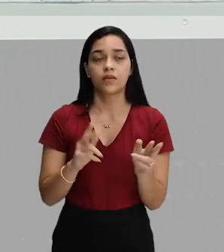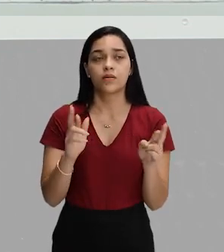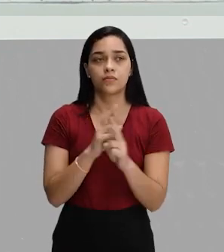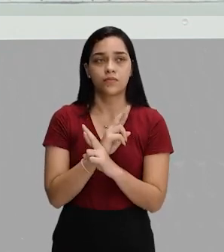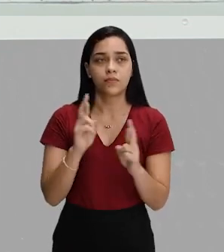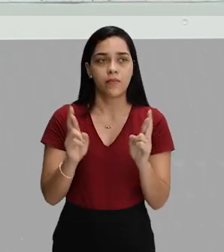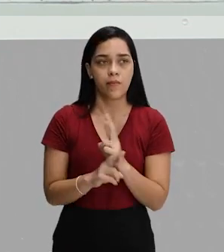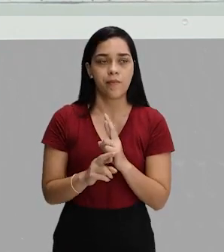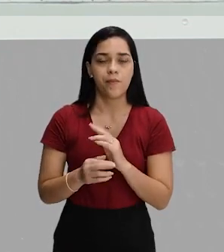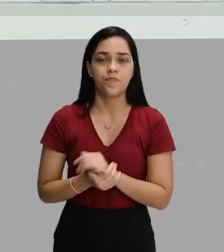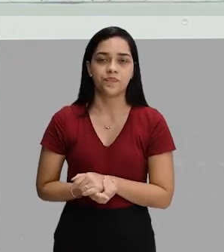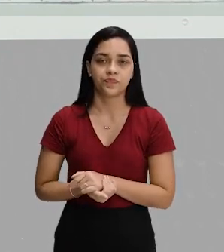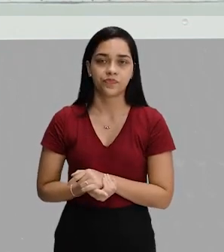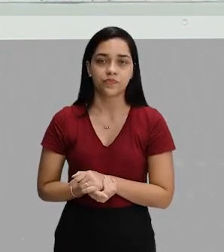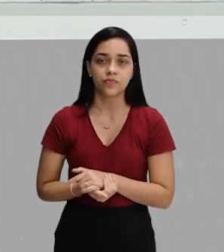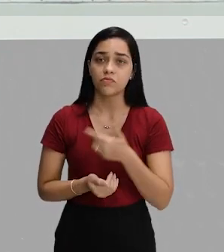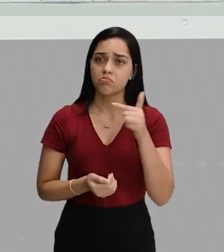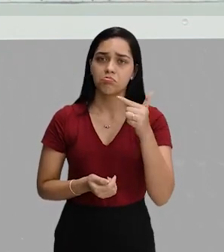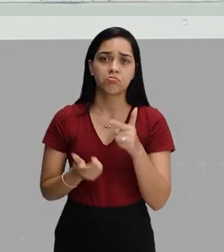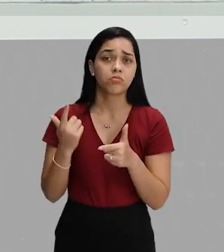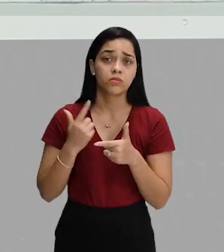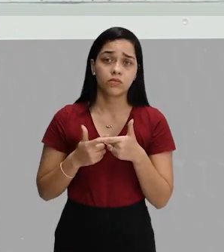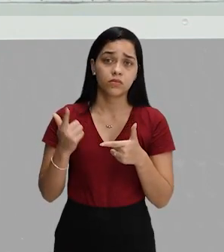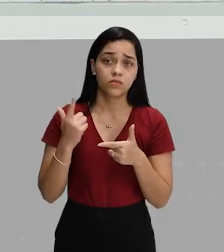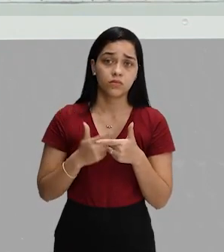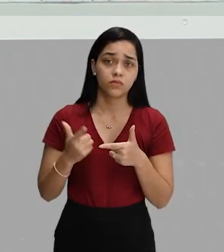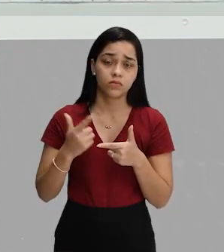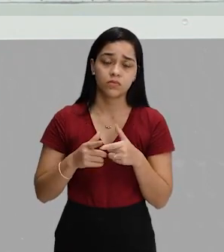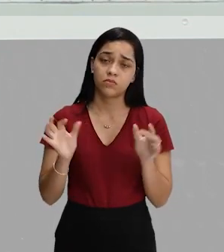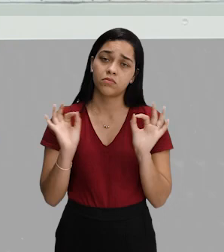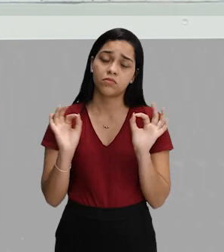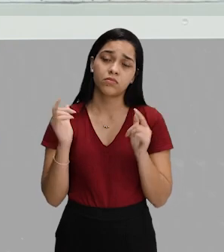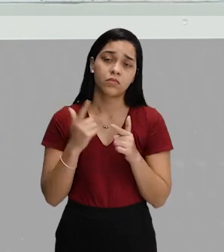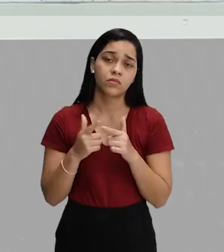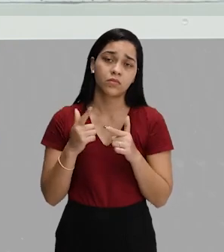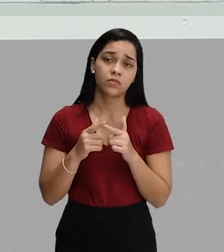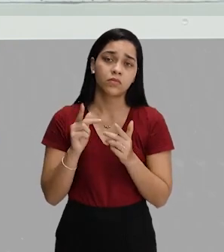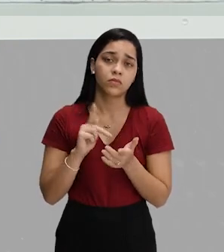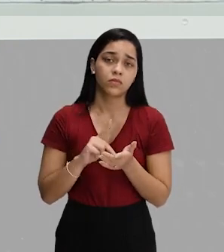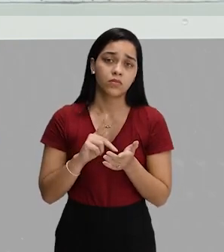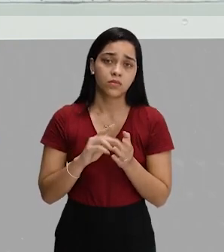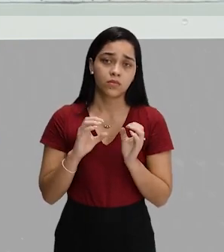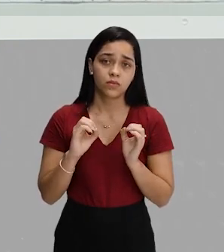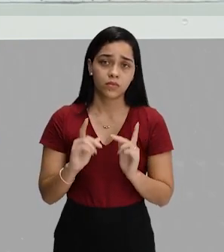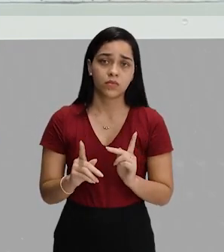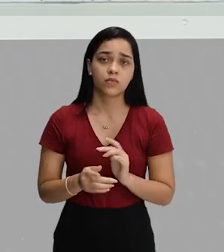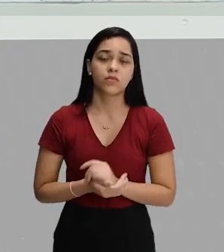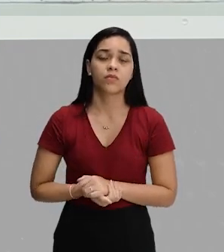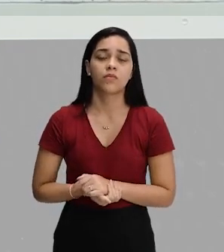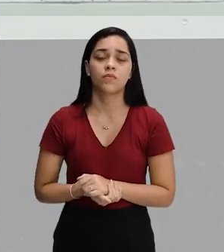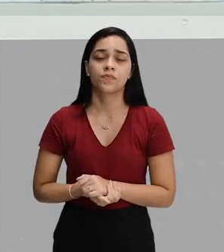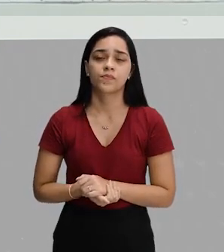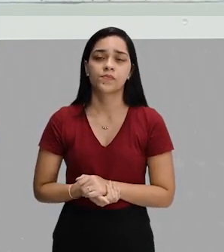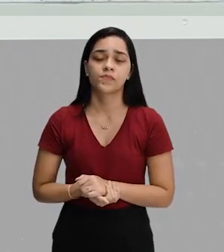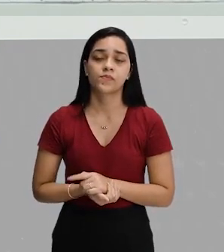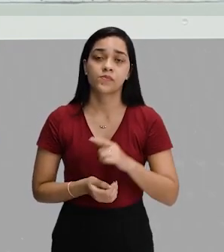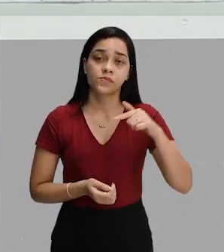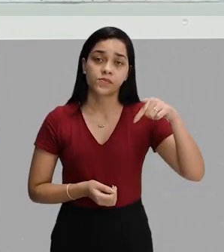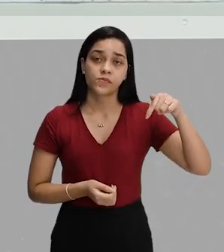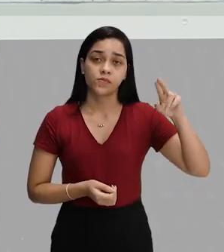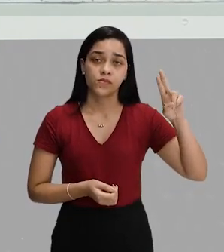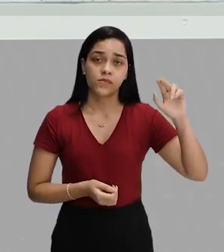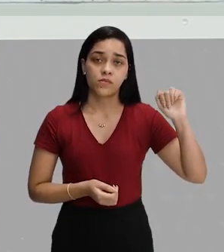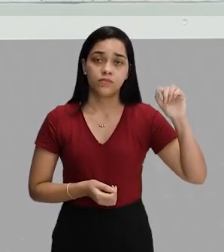reais. Ou seja, ele está dizendo que aqui não tem problema, tá? Qualquer real está de boa. Denomina-se o quê?